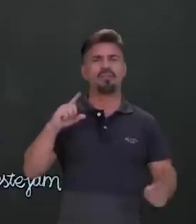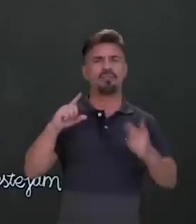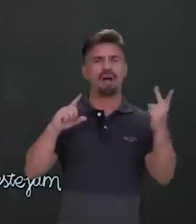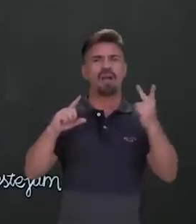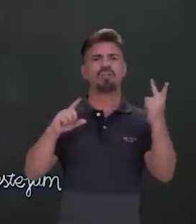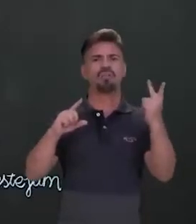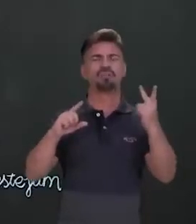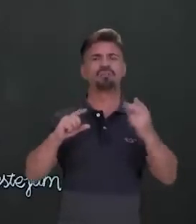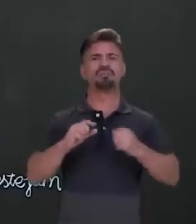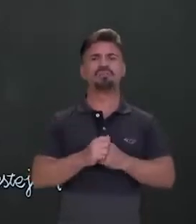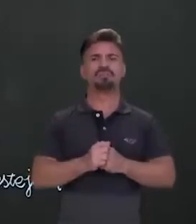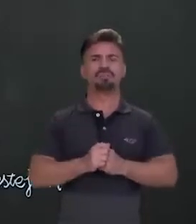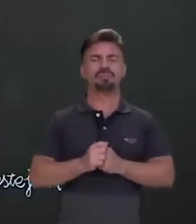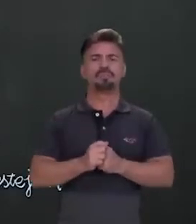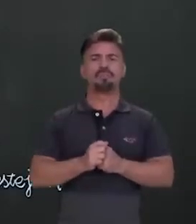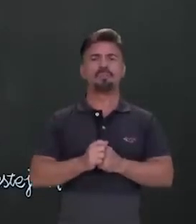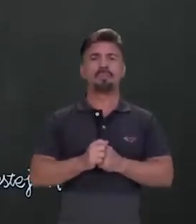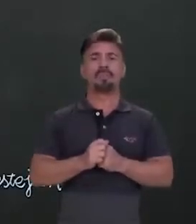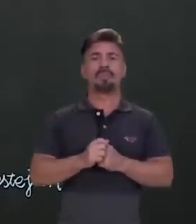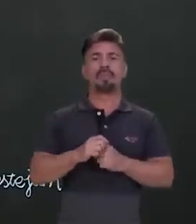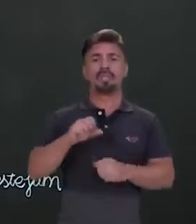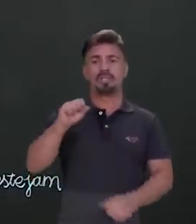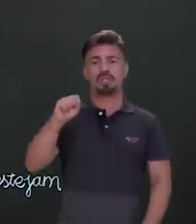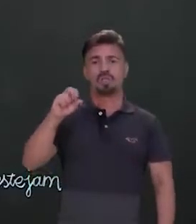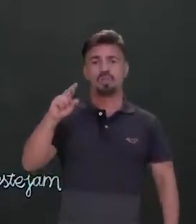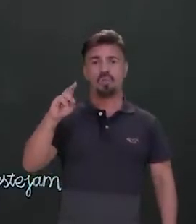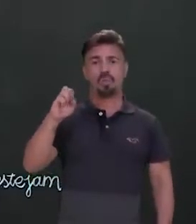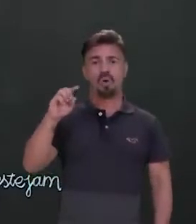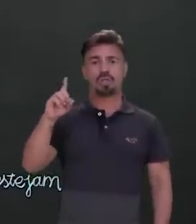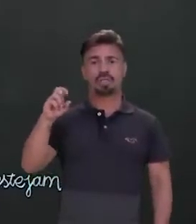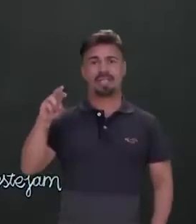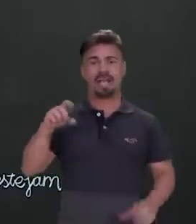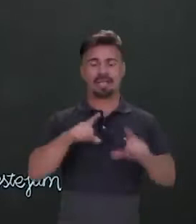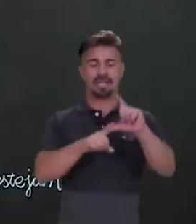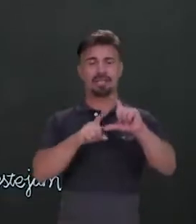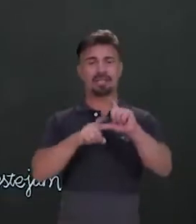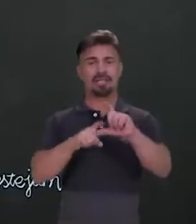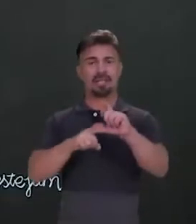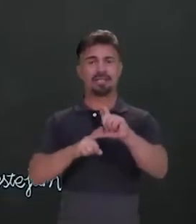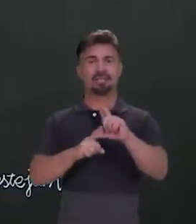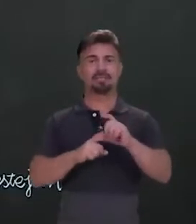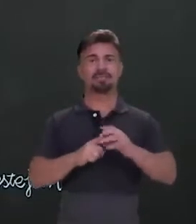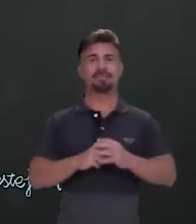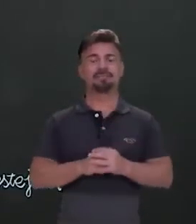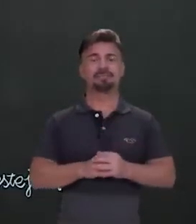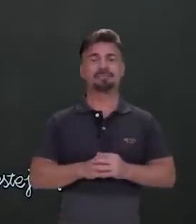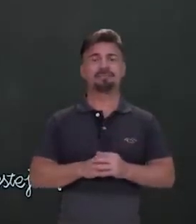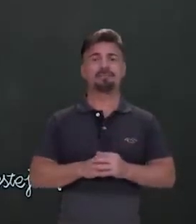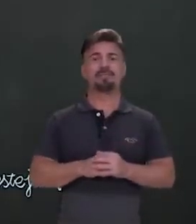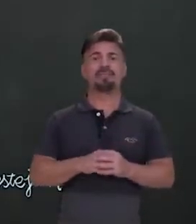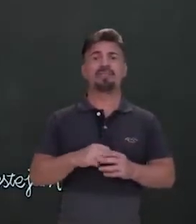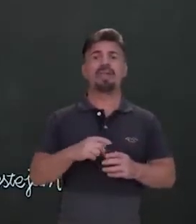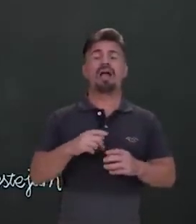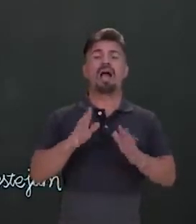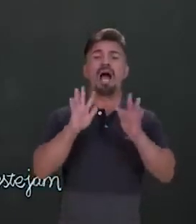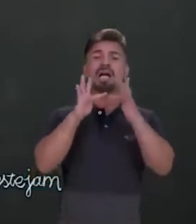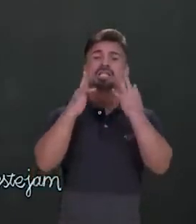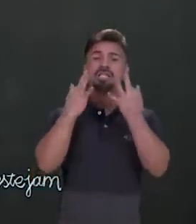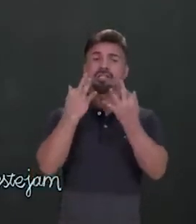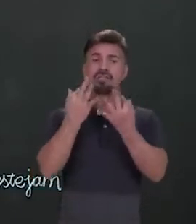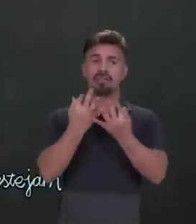de substantivo. Então eu chamo essa oração de subordinada substantiva. As